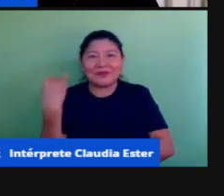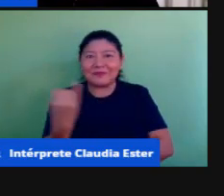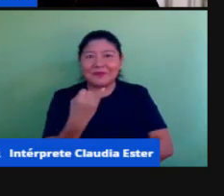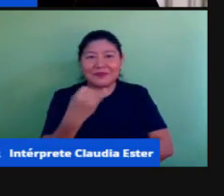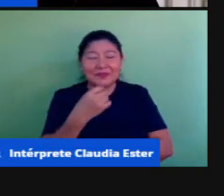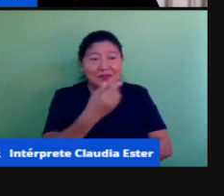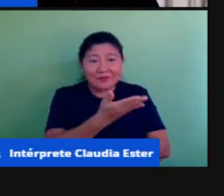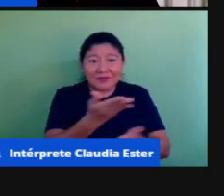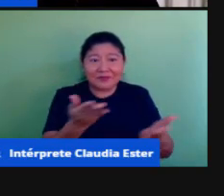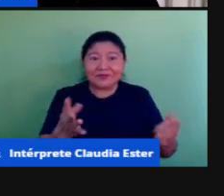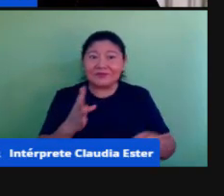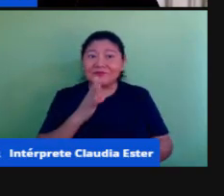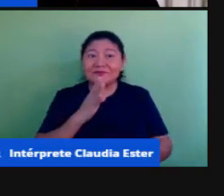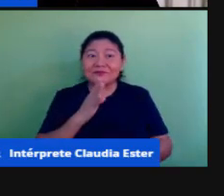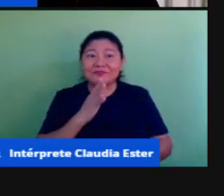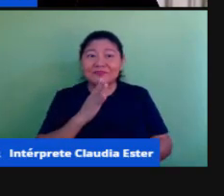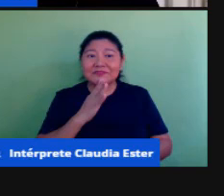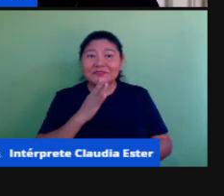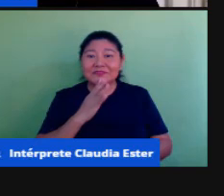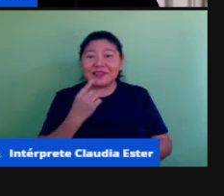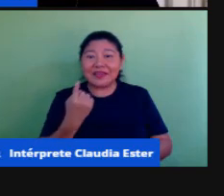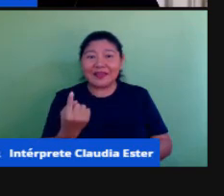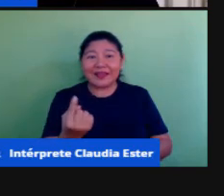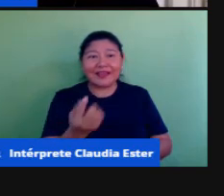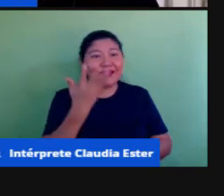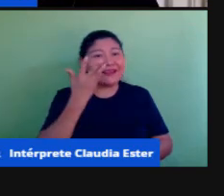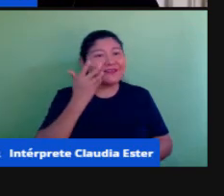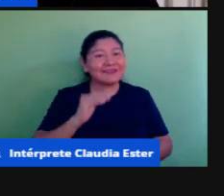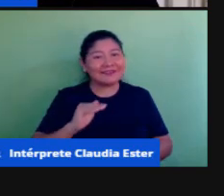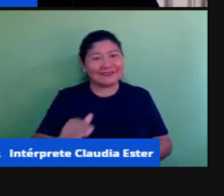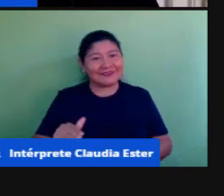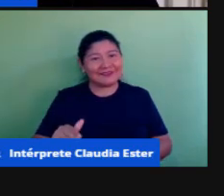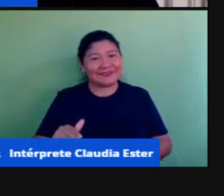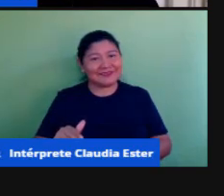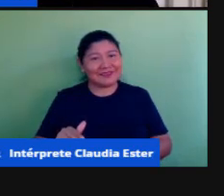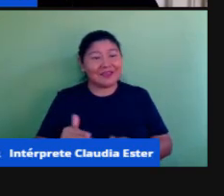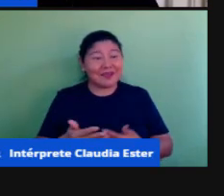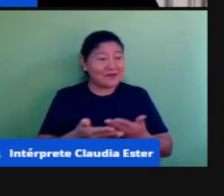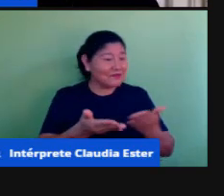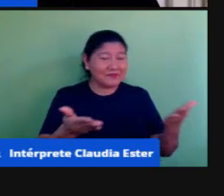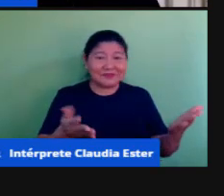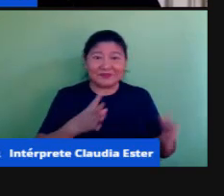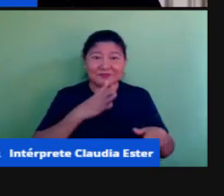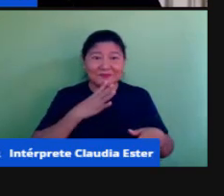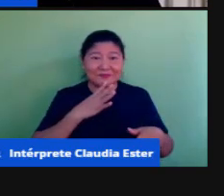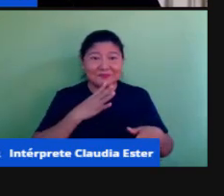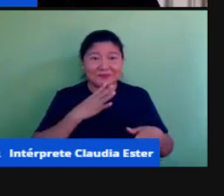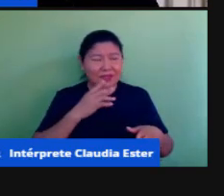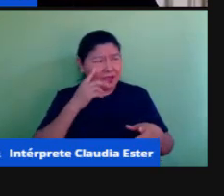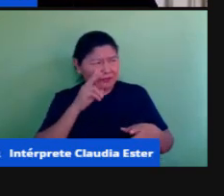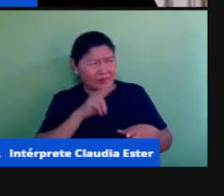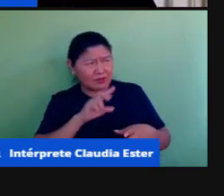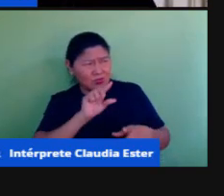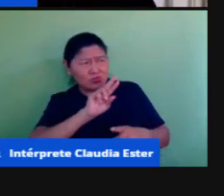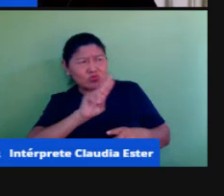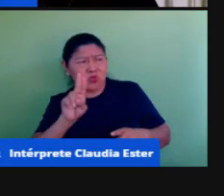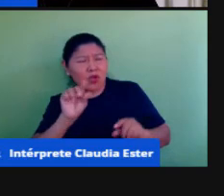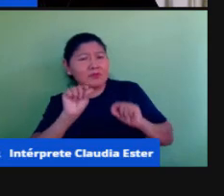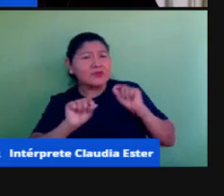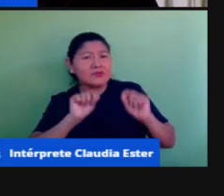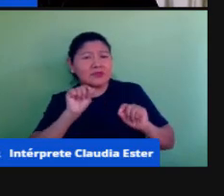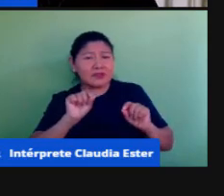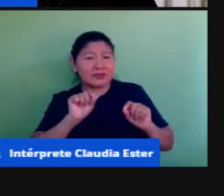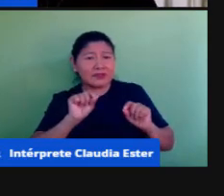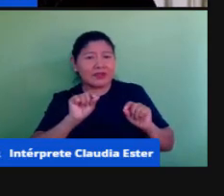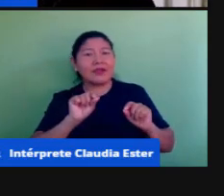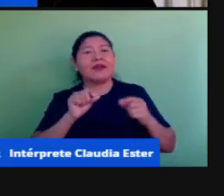sabe que você está falando dele, né? Quando a gente chama pelo nome, a gente mostra isso. Então, procurem ter